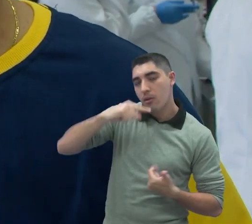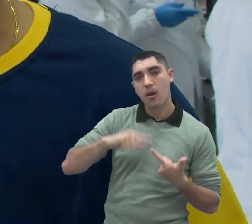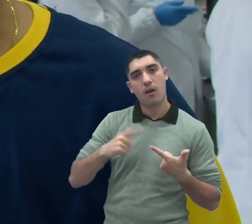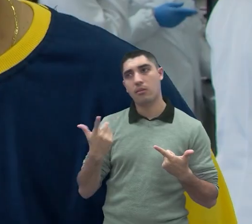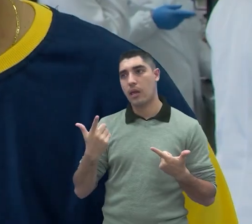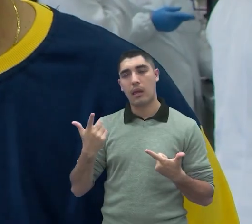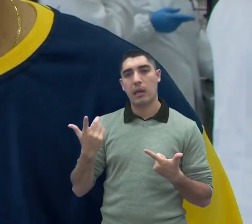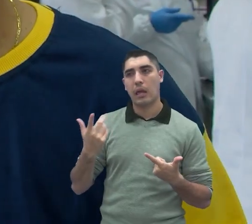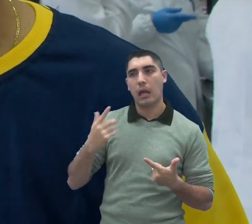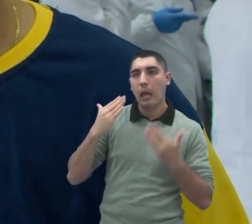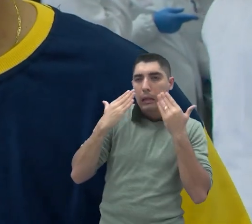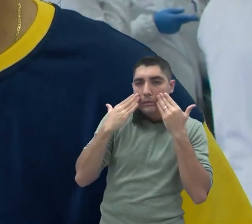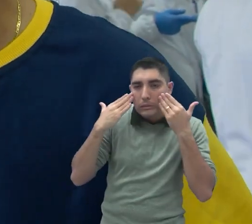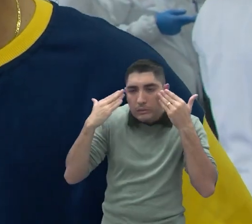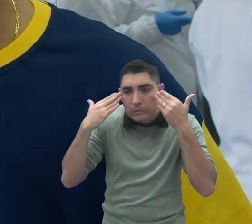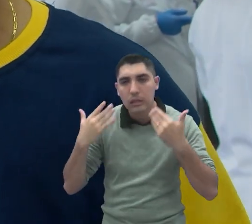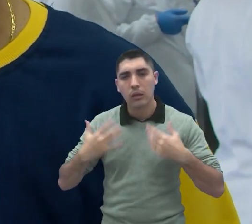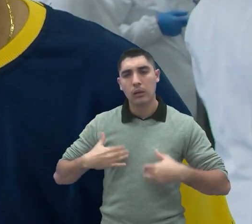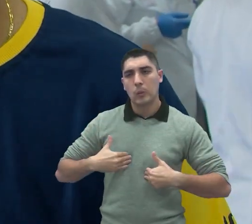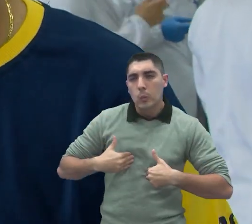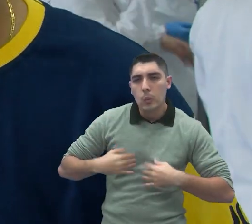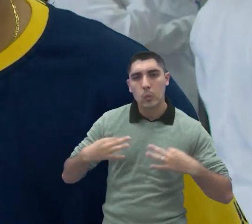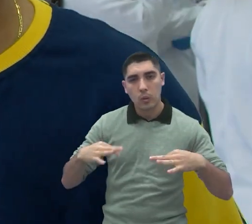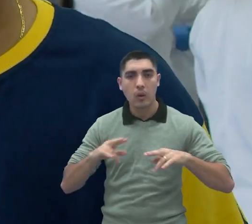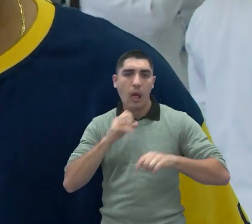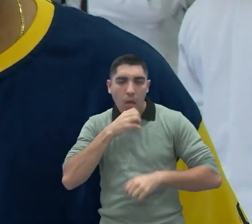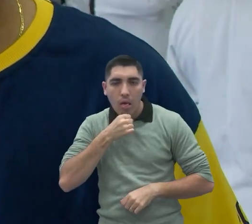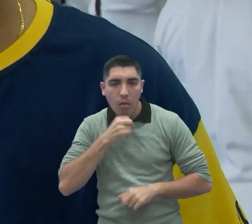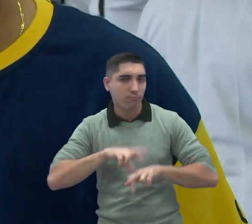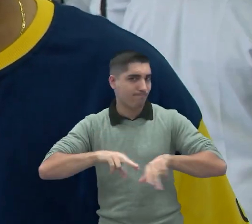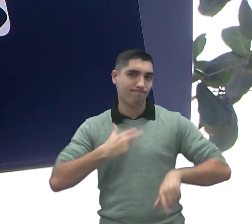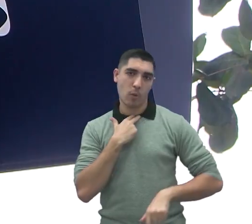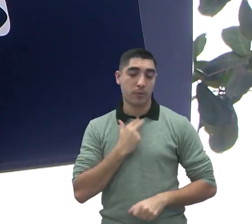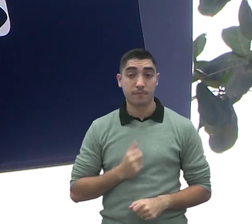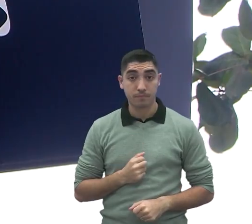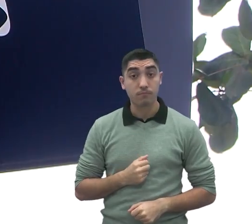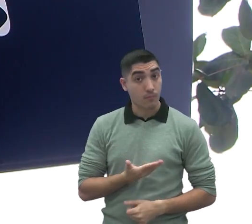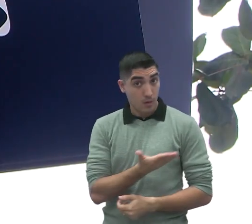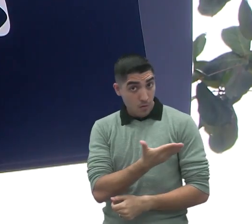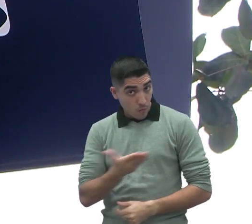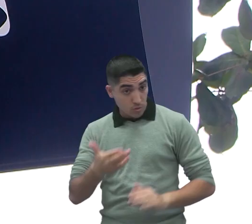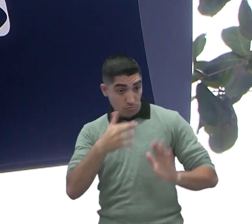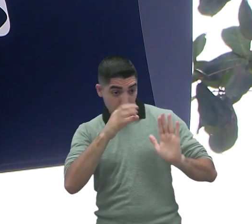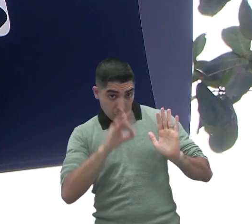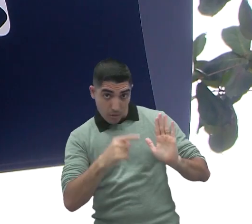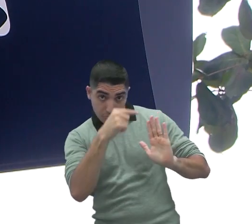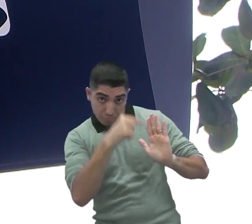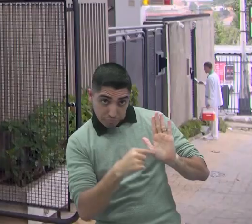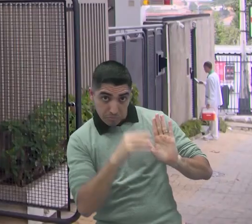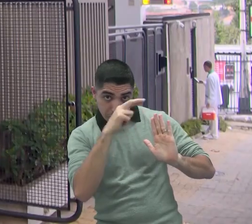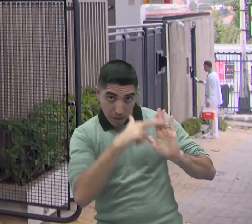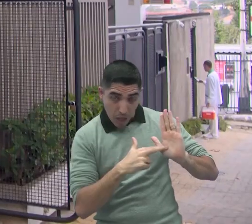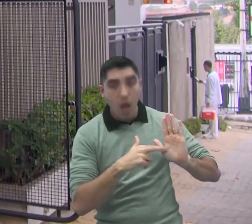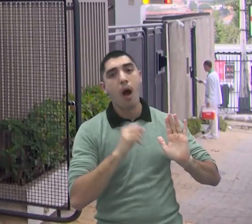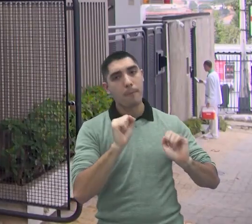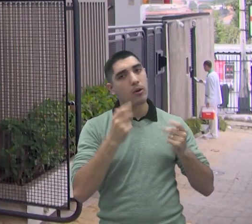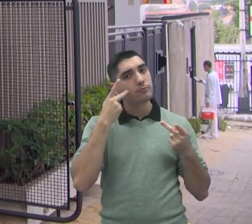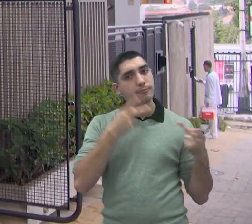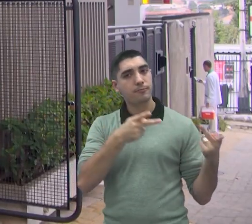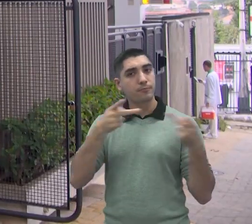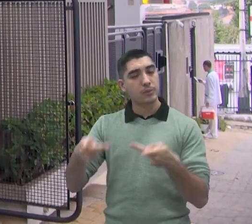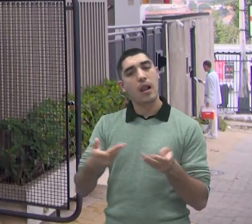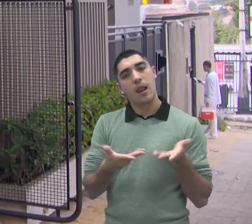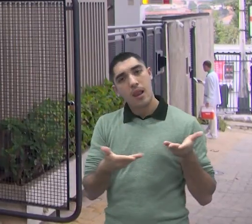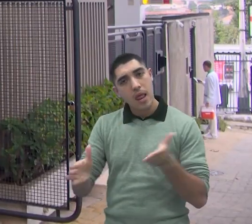estando resfriado, gripado, com sinusite, bronquite, alguma coisa nesse sentido. Para quem preenche os critérios, basta comparecer